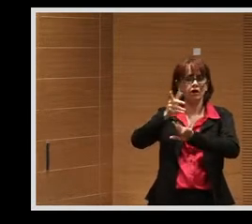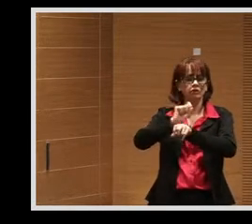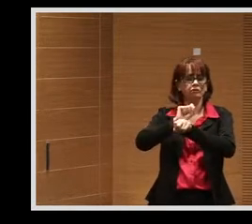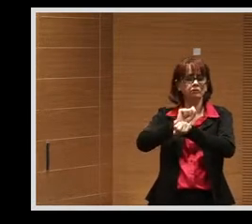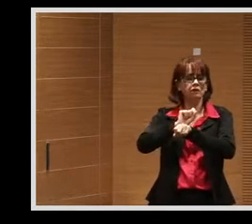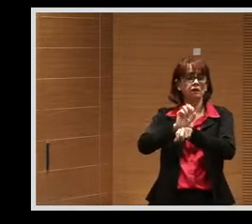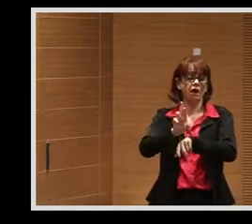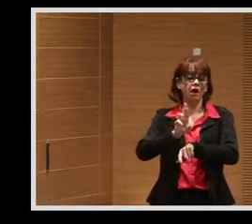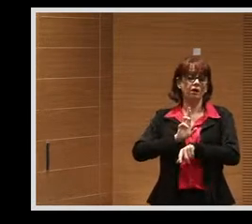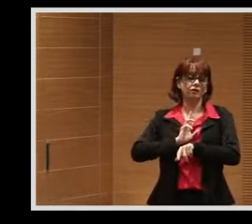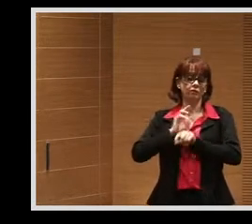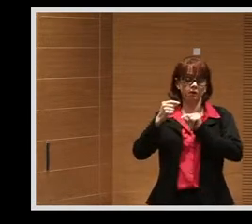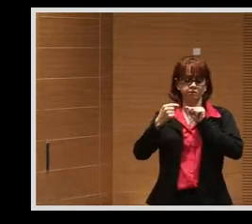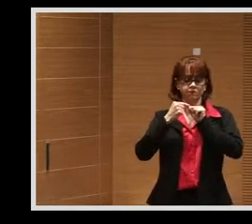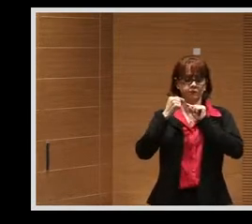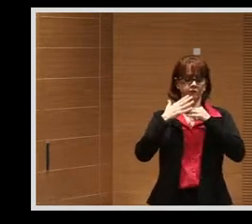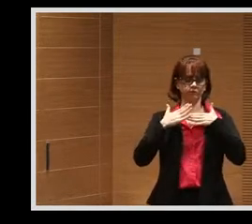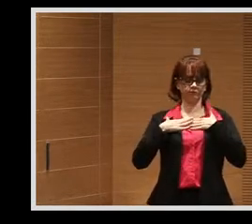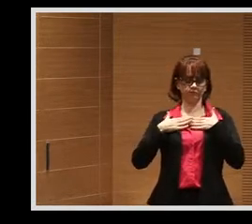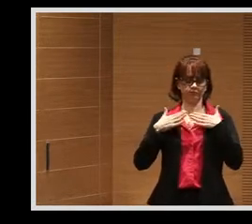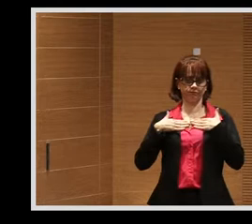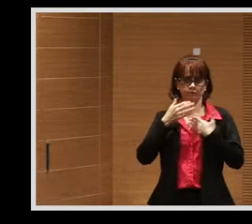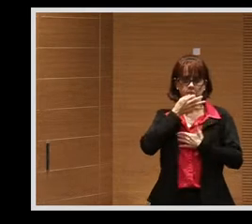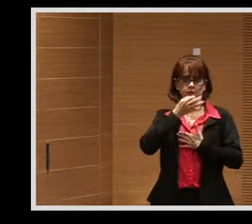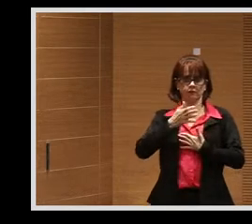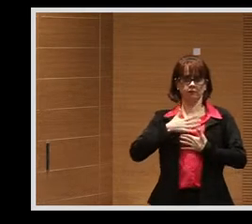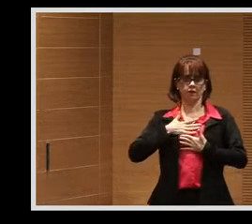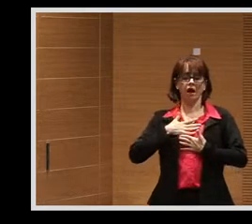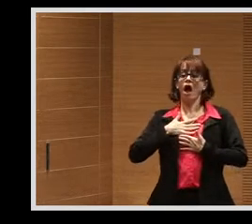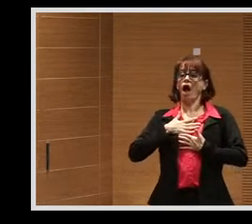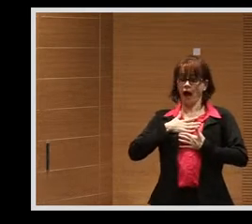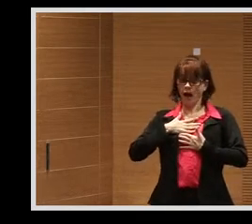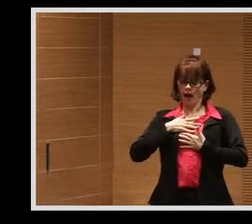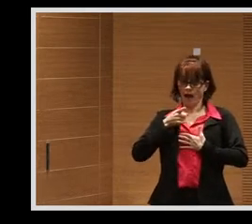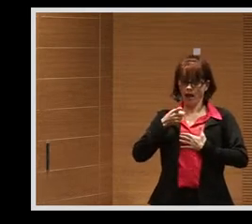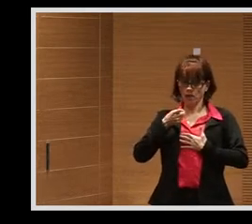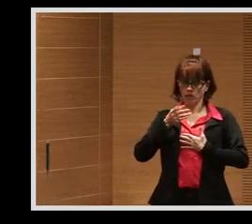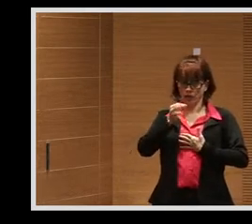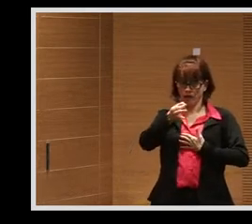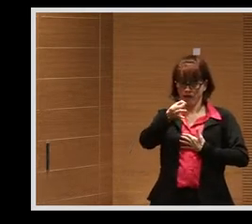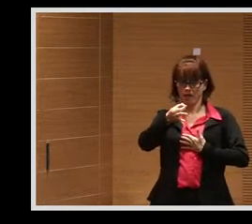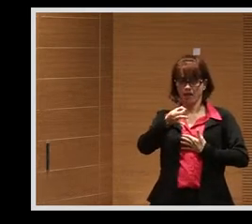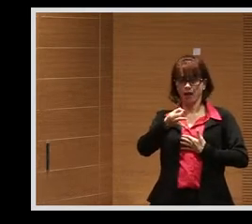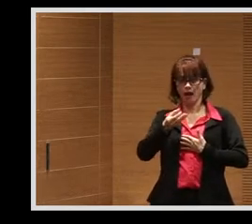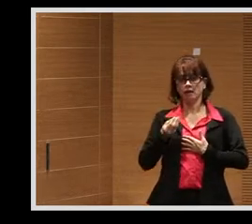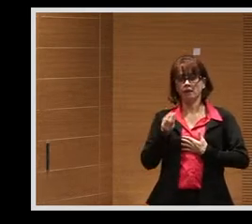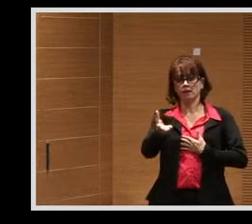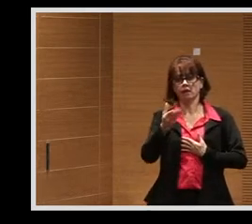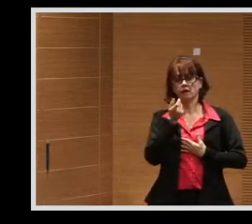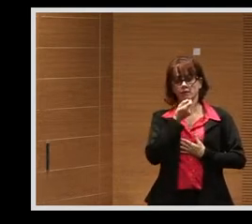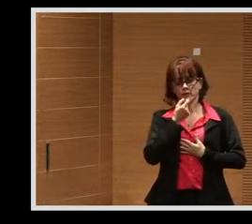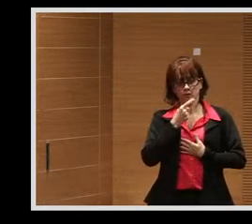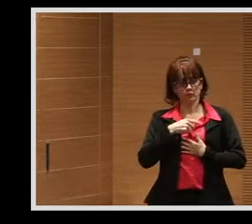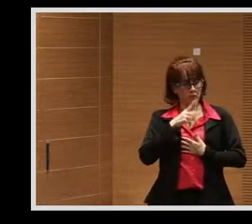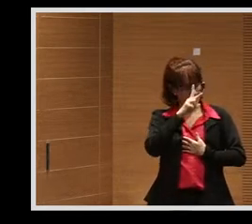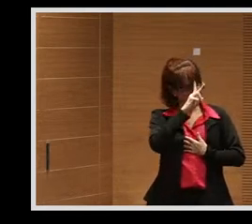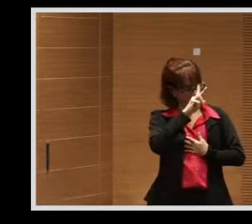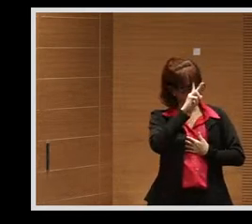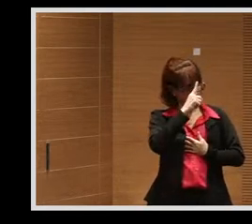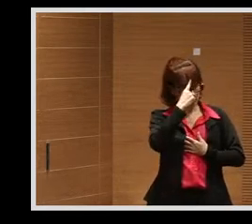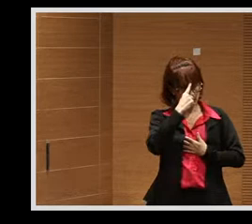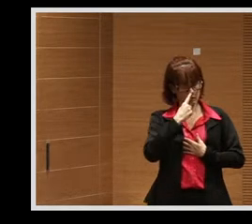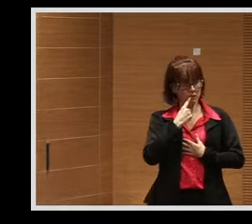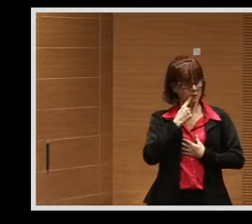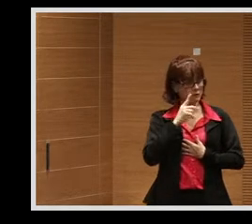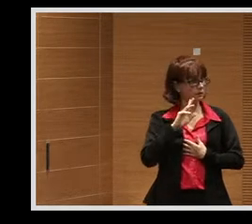as palavras-chave para confirmar o diagnóstico e legitimar a entrada da medicação. Né? Lembrei muito dessa imagem do Emerson